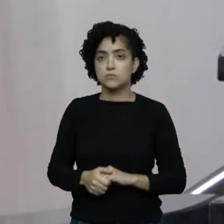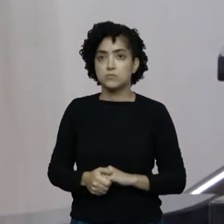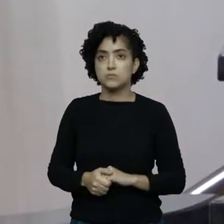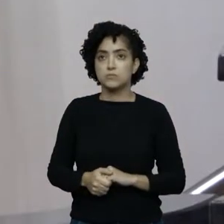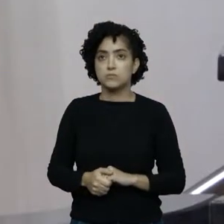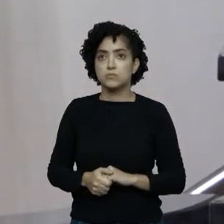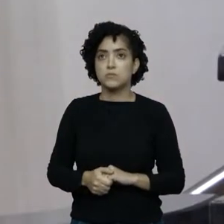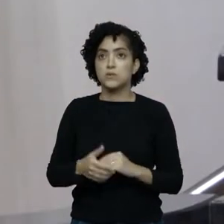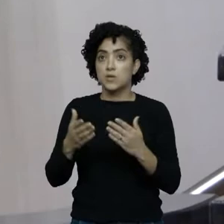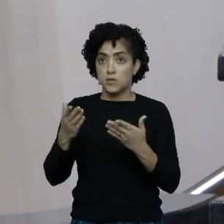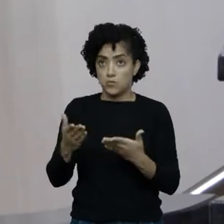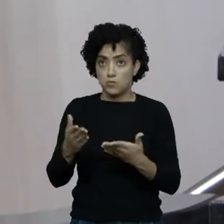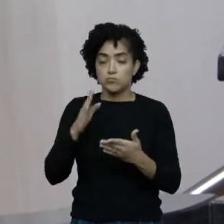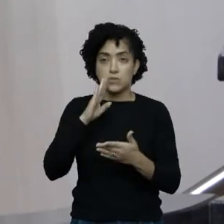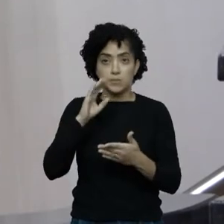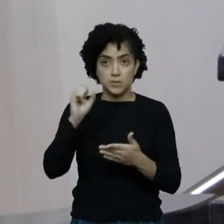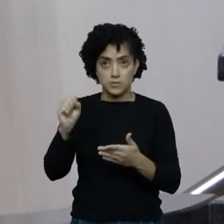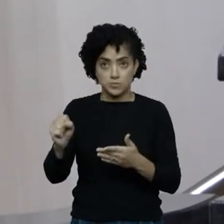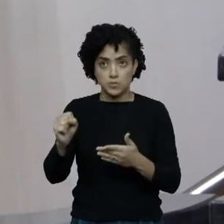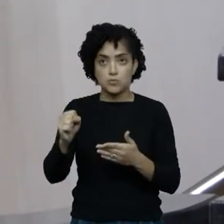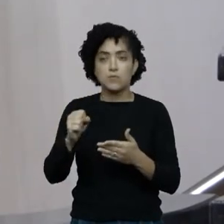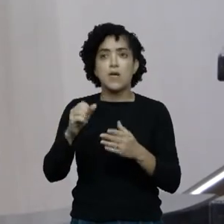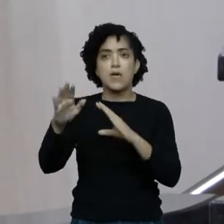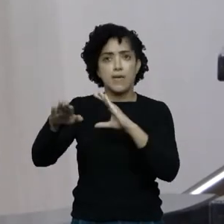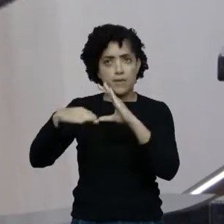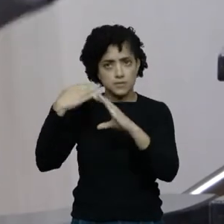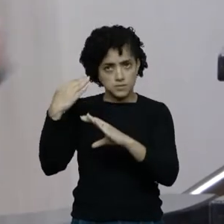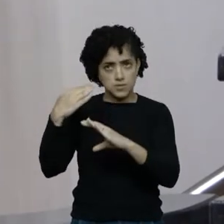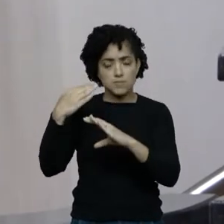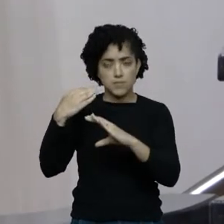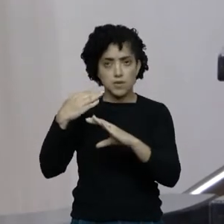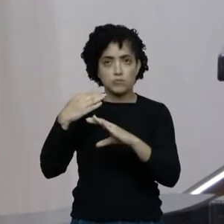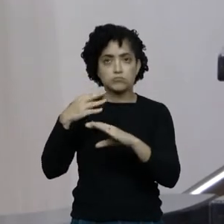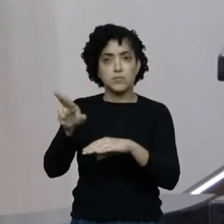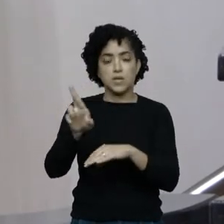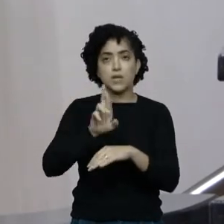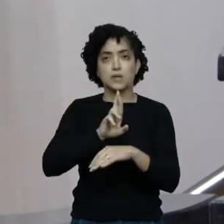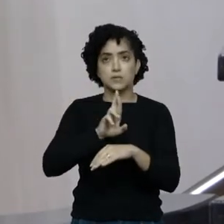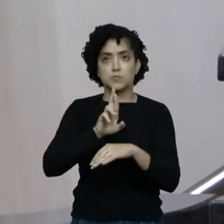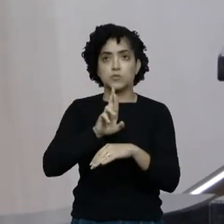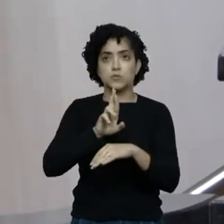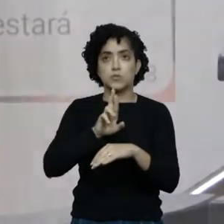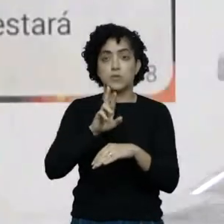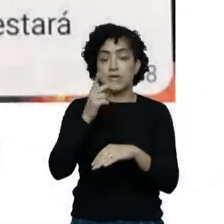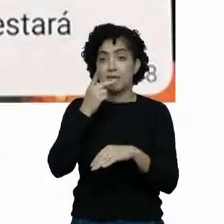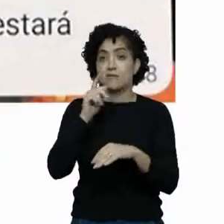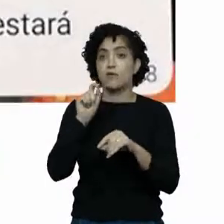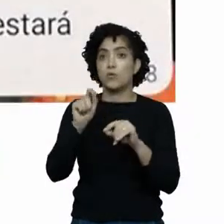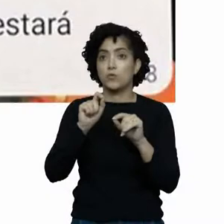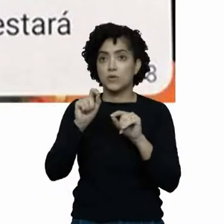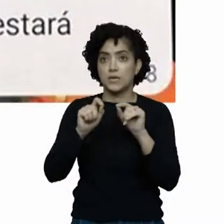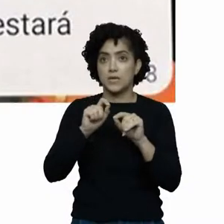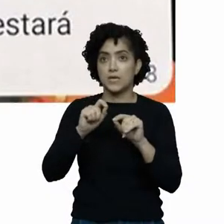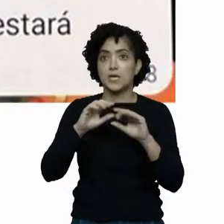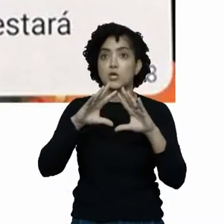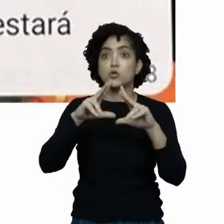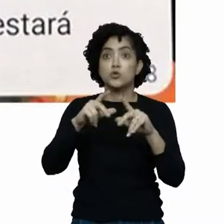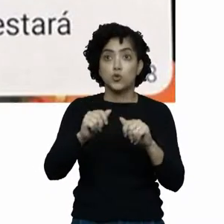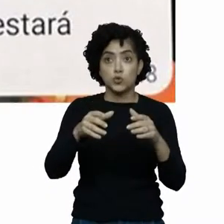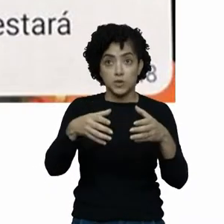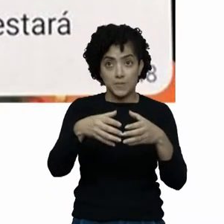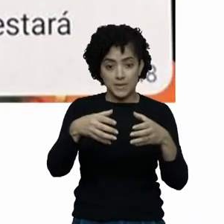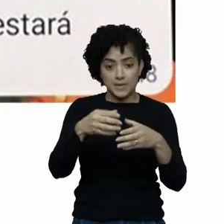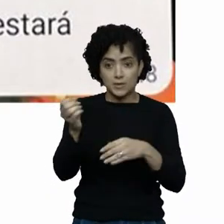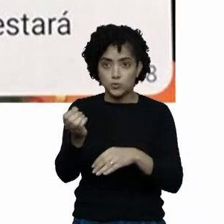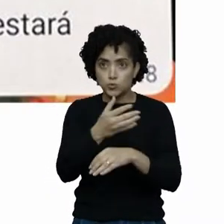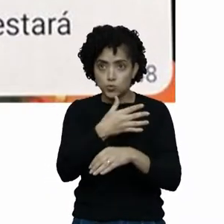E o tempo tá do Bruno Souza recebeu e respondeu meu Zap dizer assim toda bancada no novo